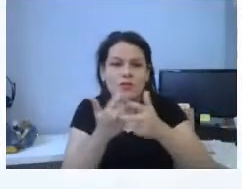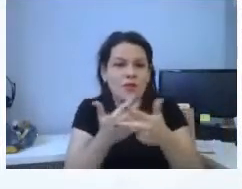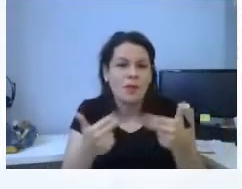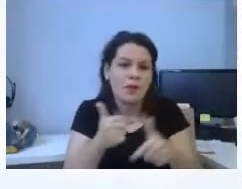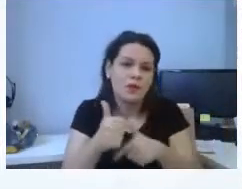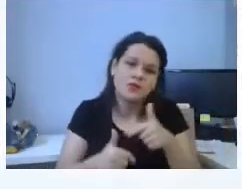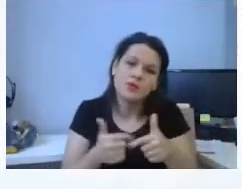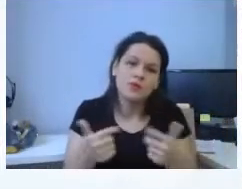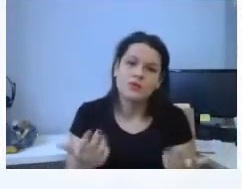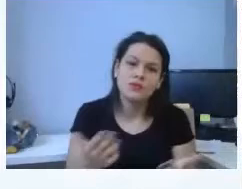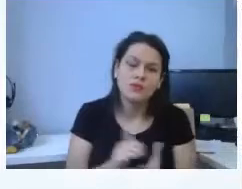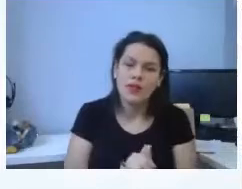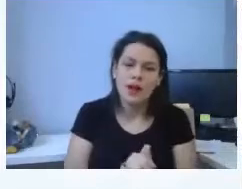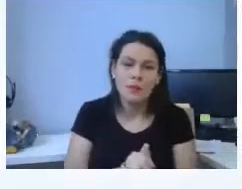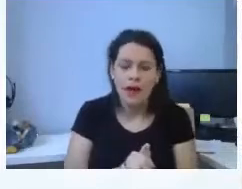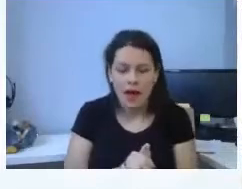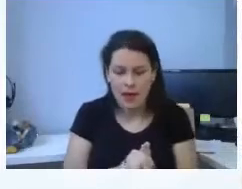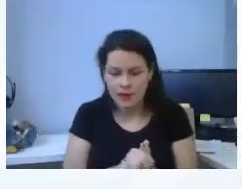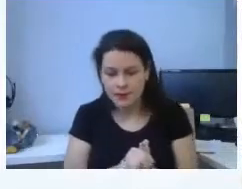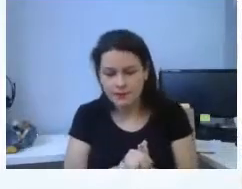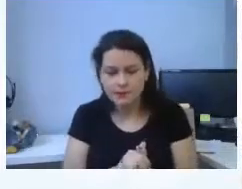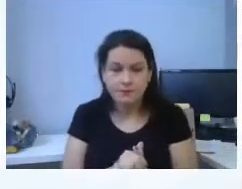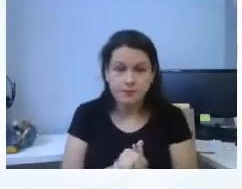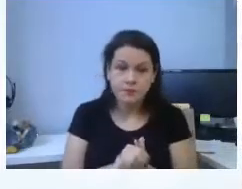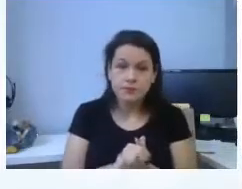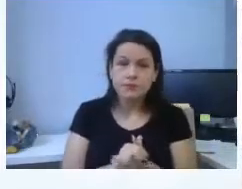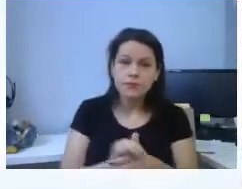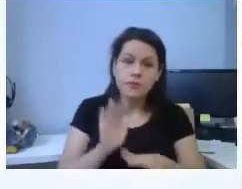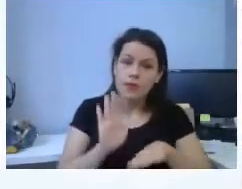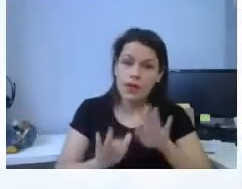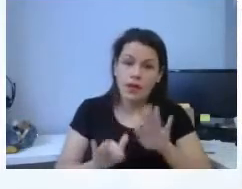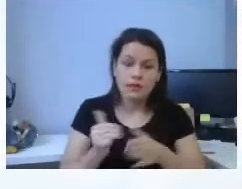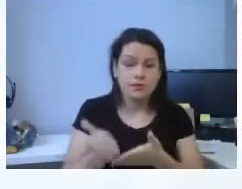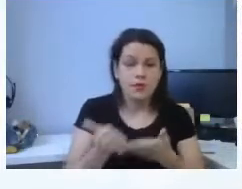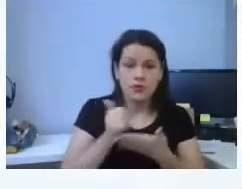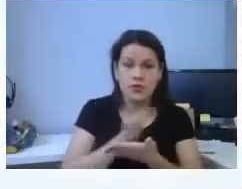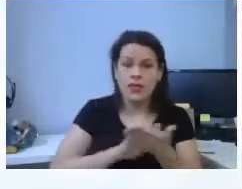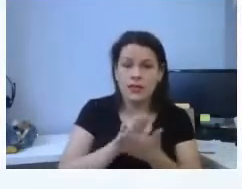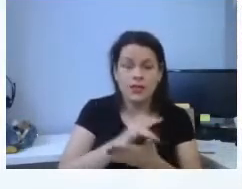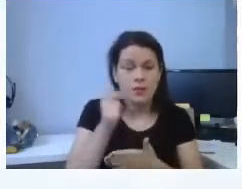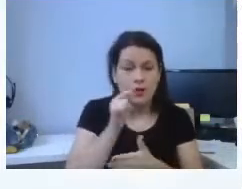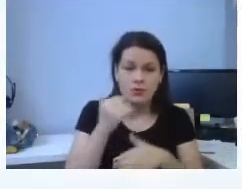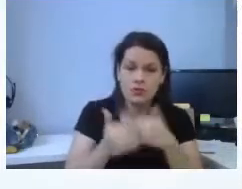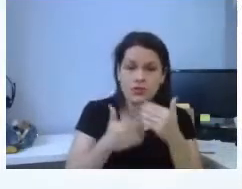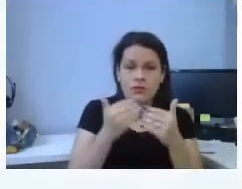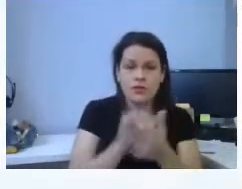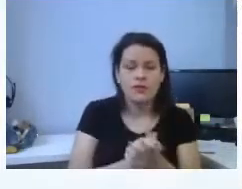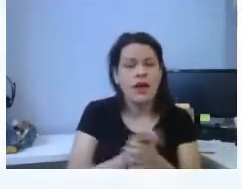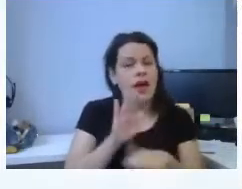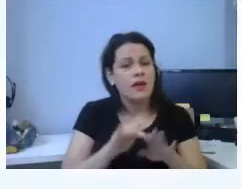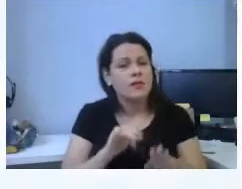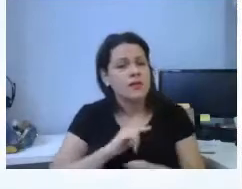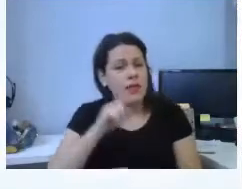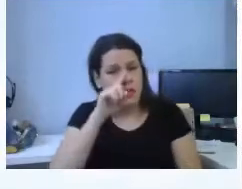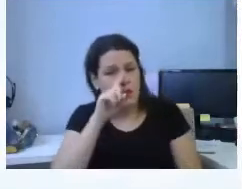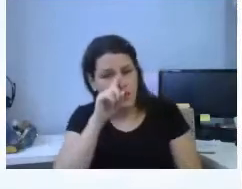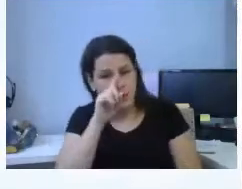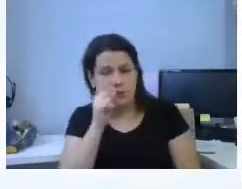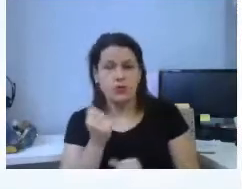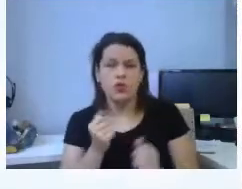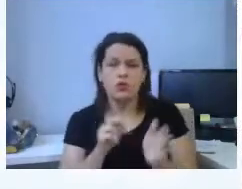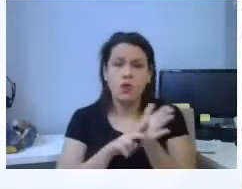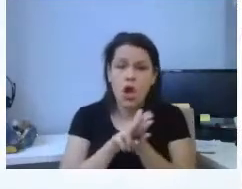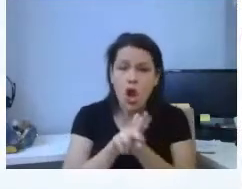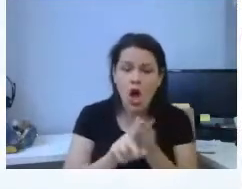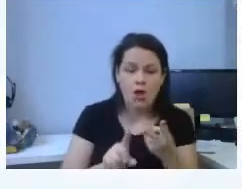um trabalho em que pode não estar lhe dando condições suficientes, porque ele está exposto a risco biológico, a risco